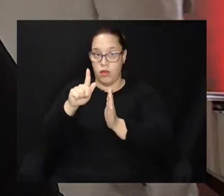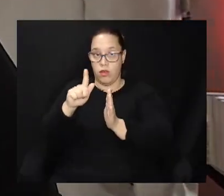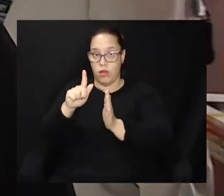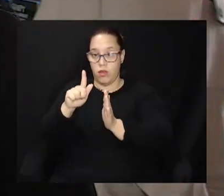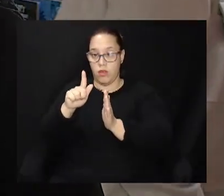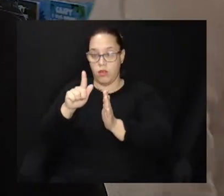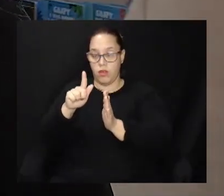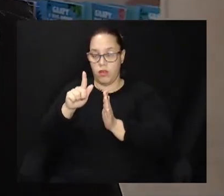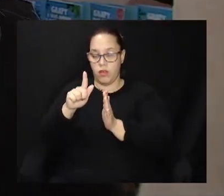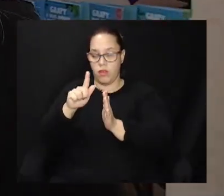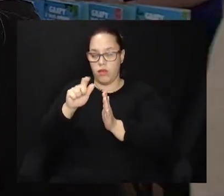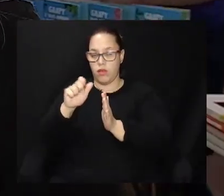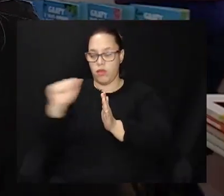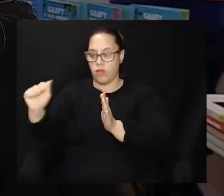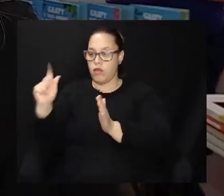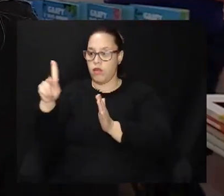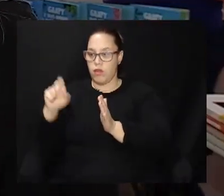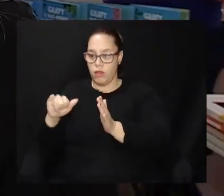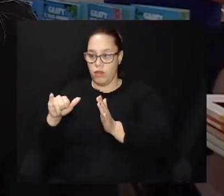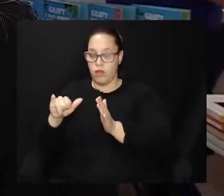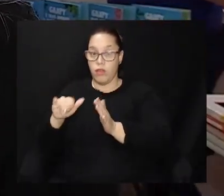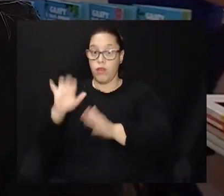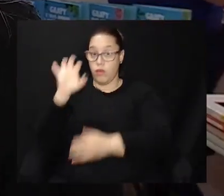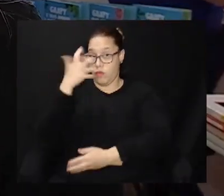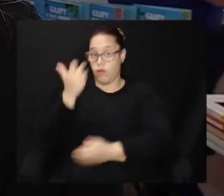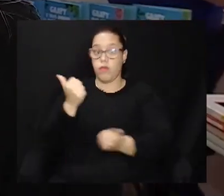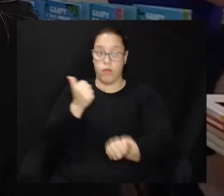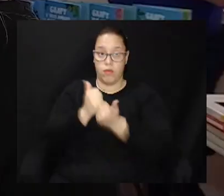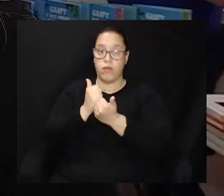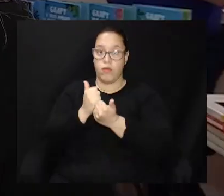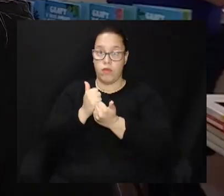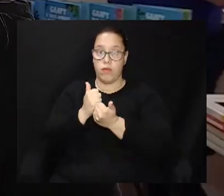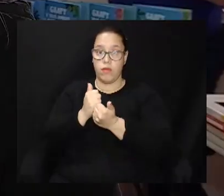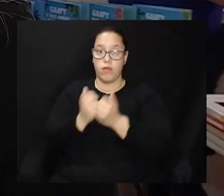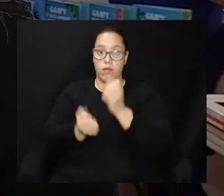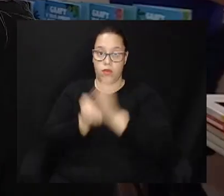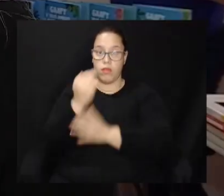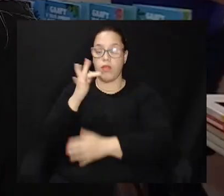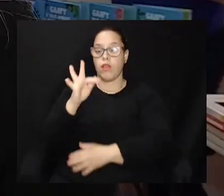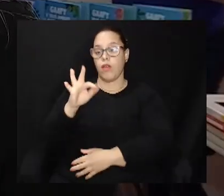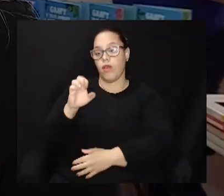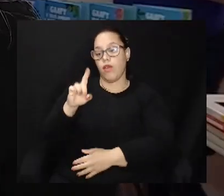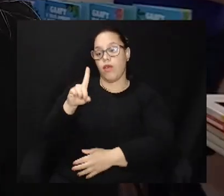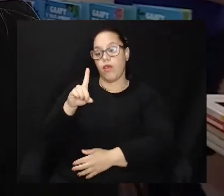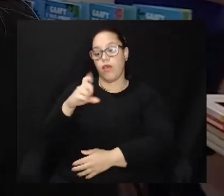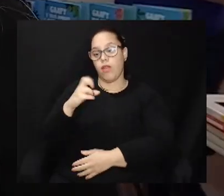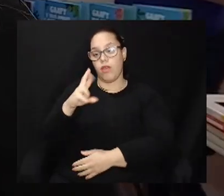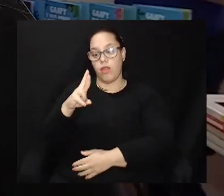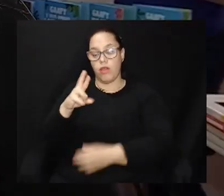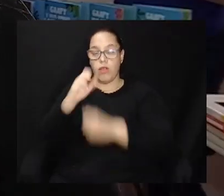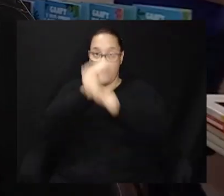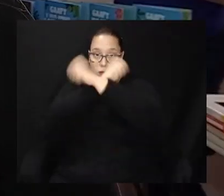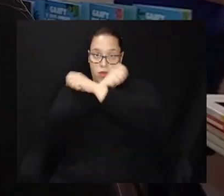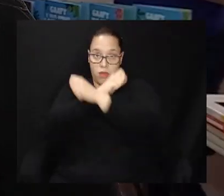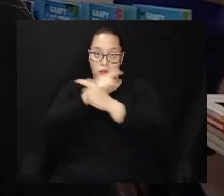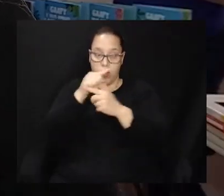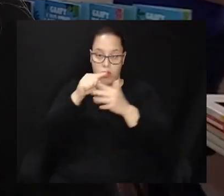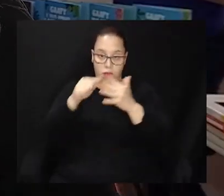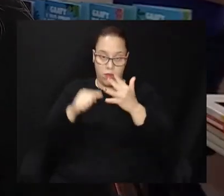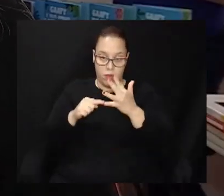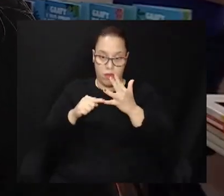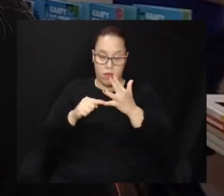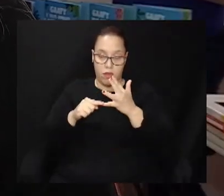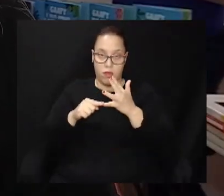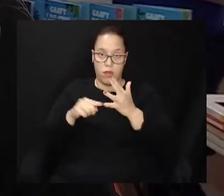Esse projeto acontece em parceria da Fundação Educar, a PUC Campinas, a da Terra e o Projeto Trillium.